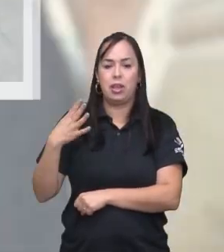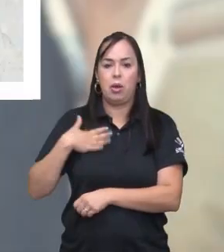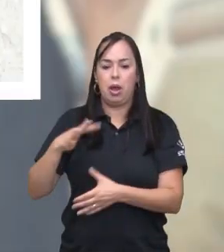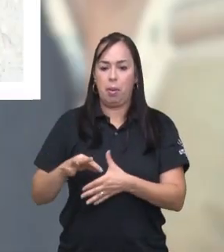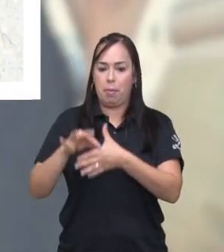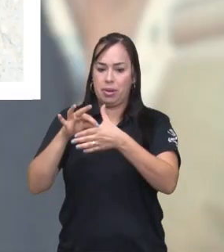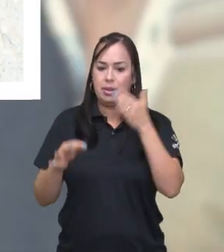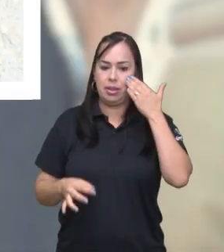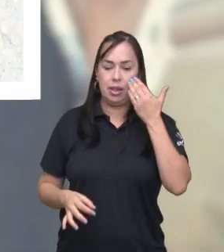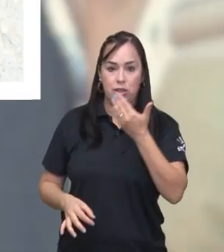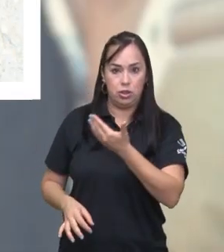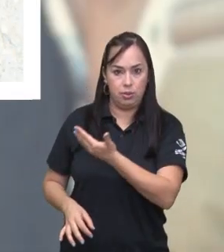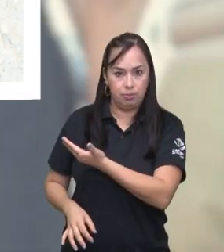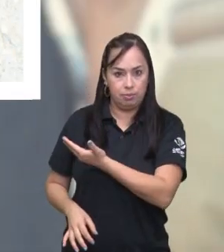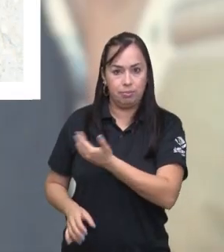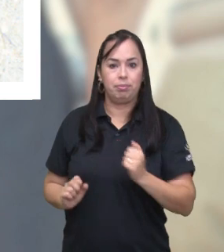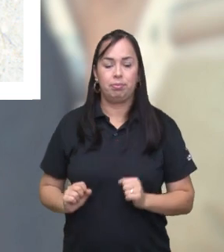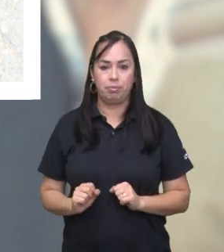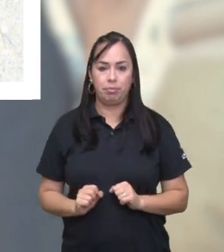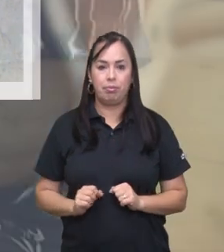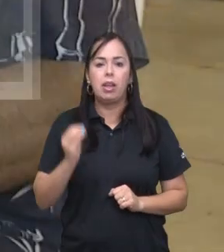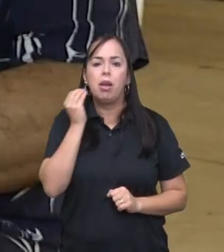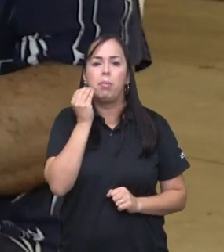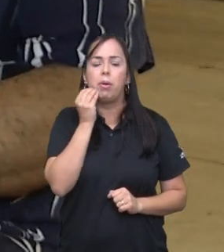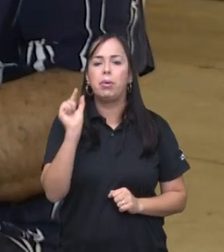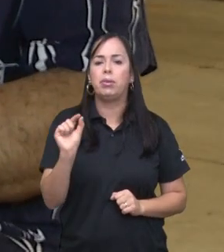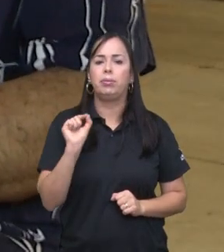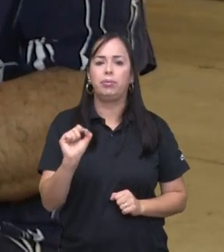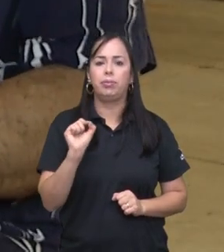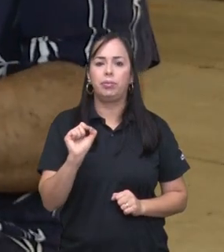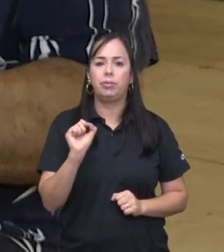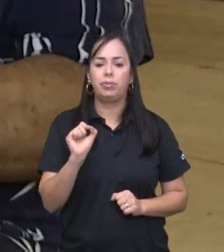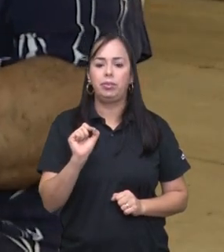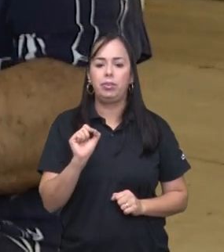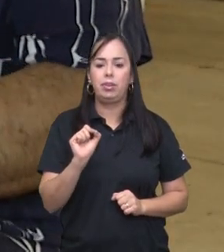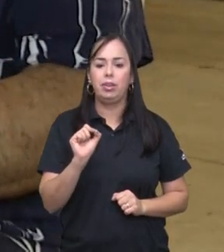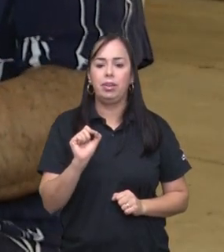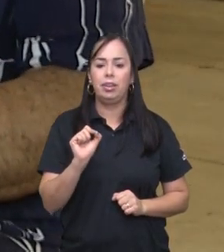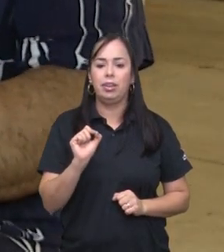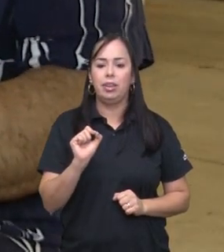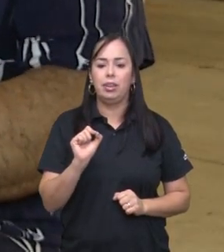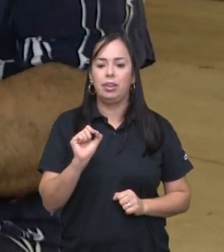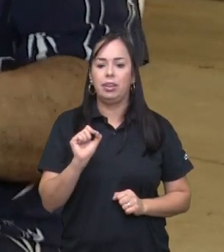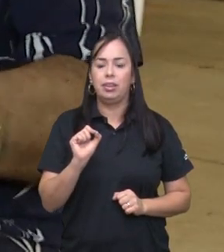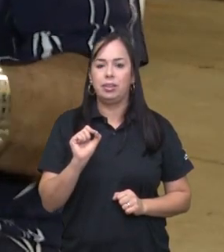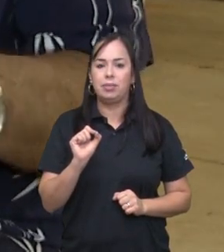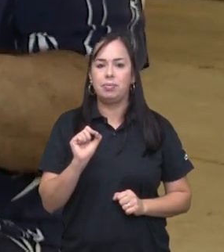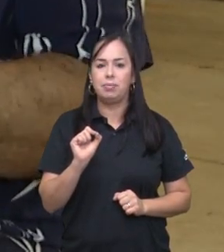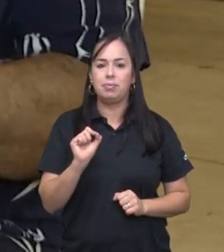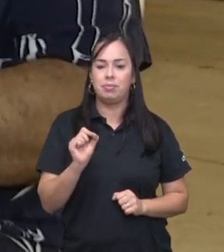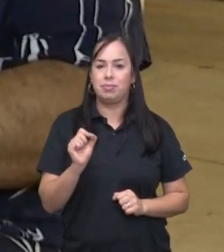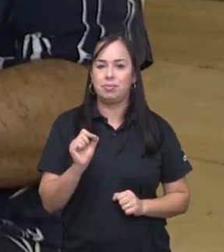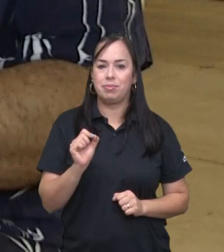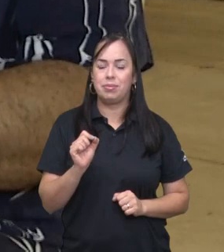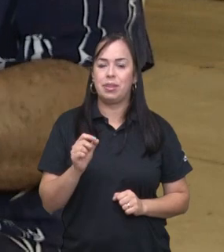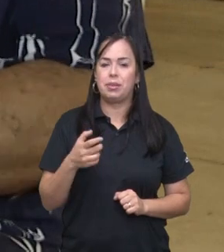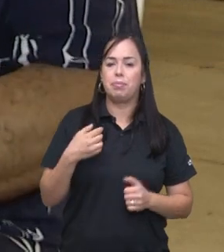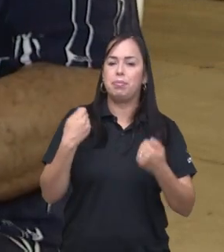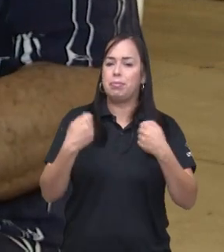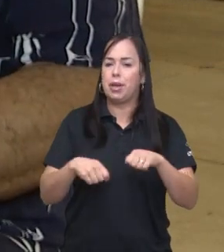Frei Dionísio aqui, e naquela oportunidade a administração pública entendeu que precisava, tinha umas